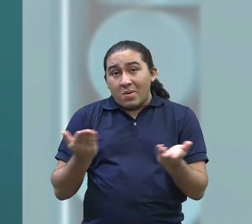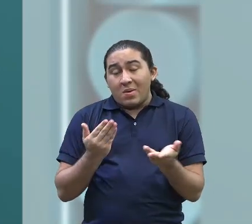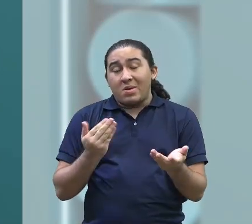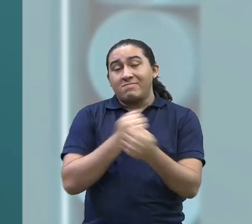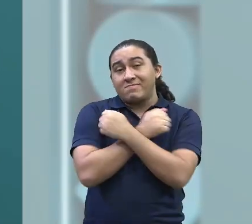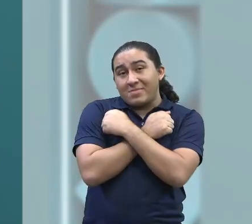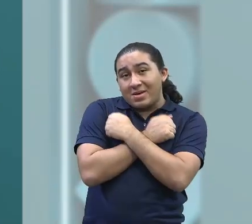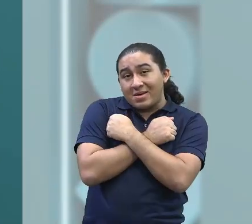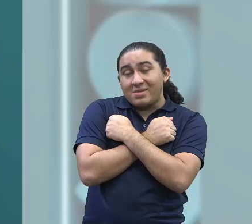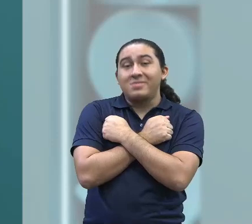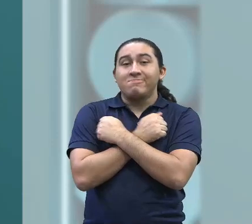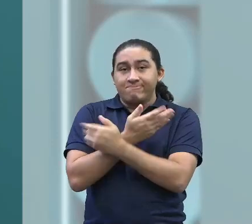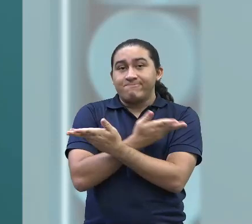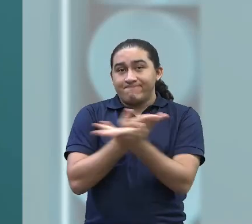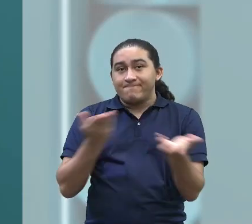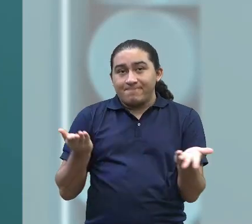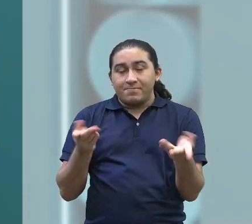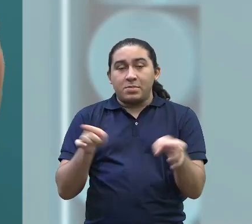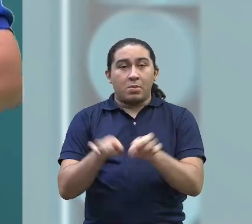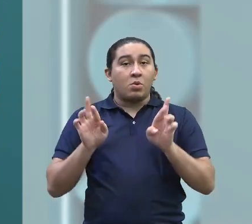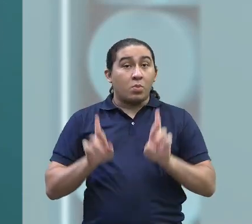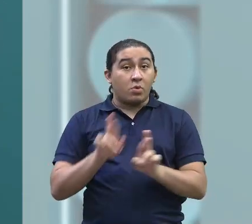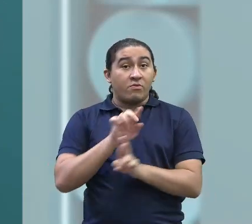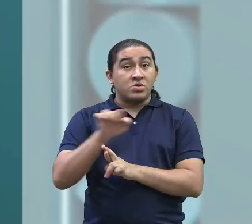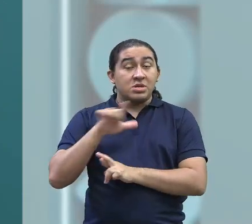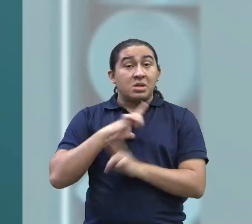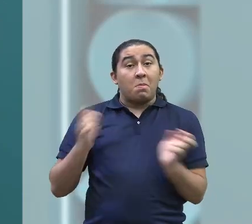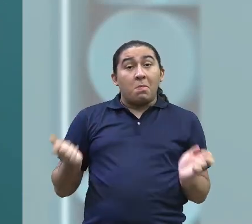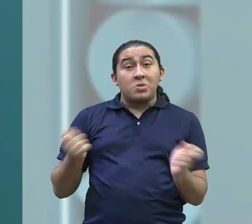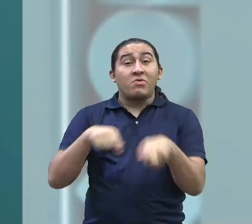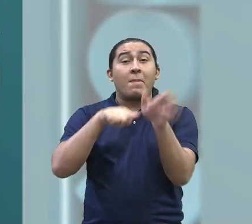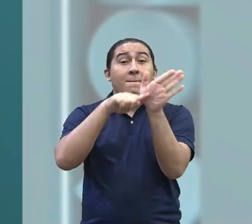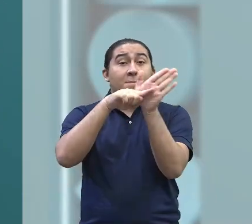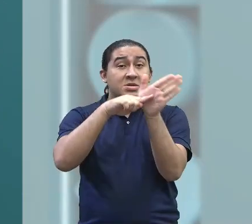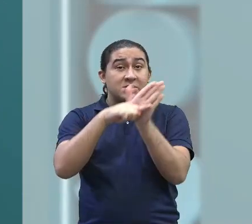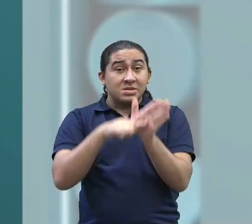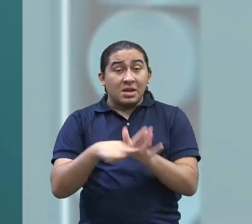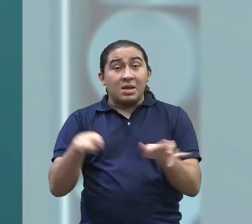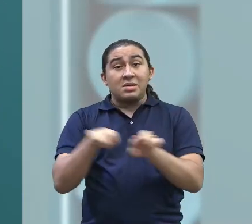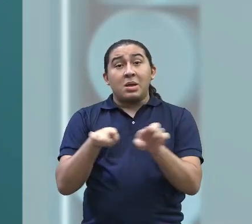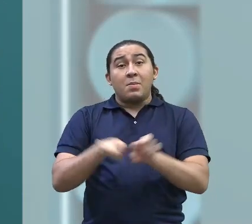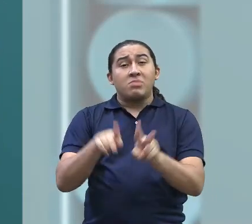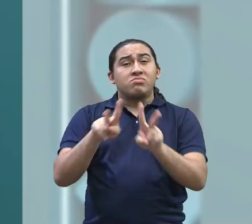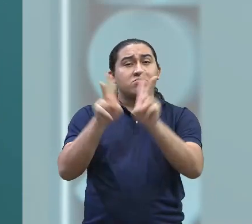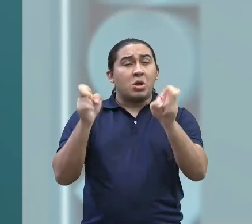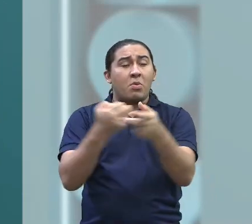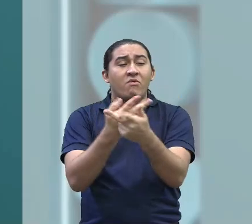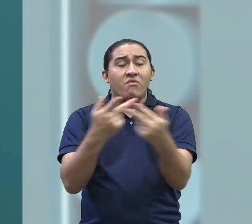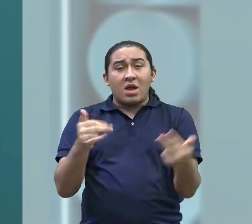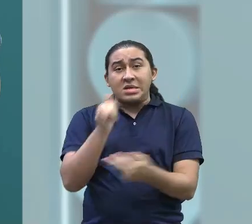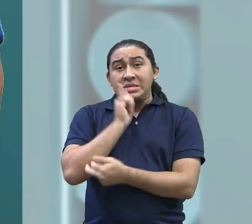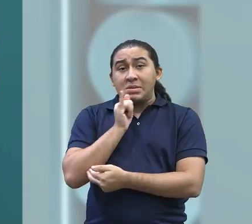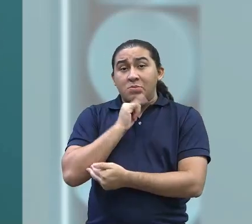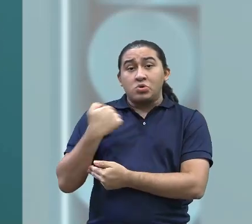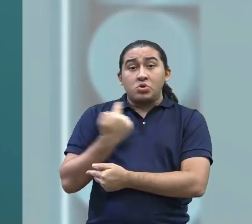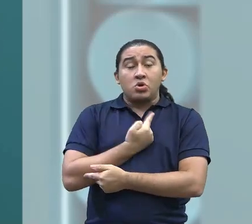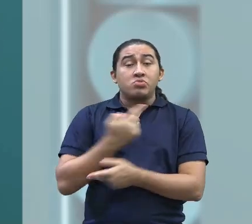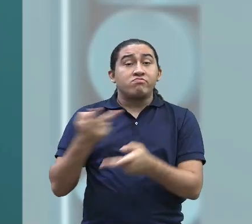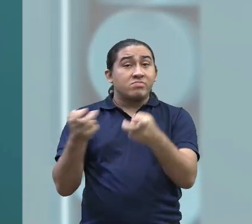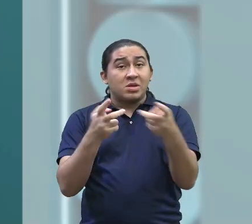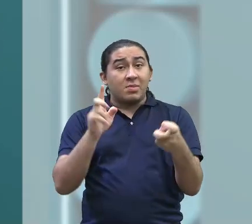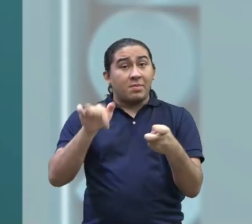forte abraço para vocês, espero que vocês possam pesquisar sobre os exemplos que nós vimos sobre